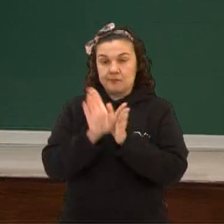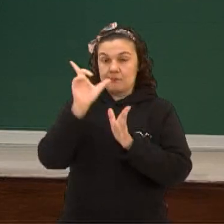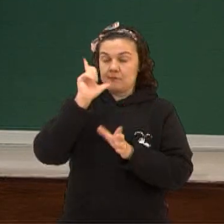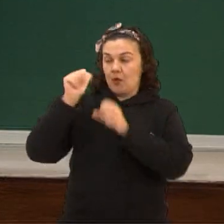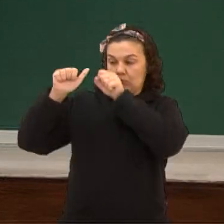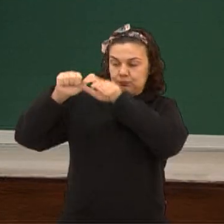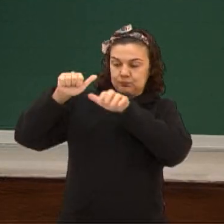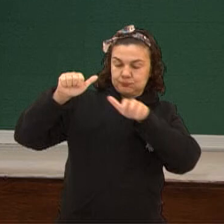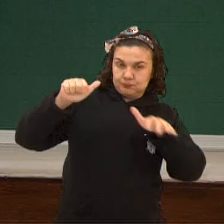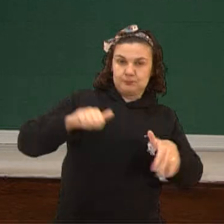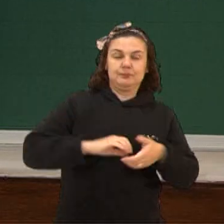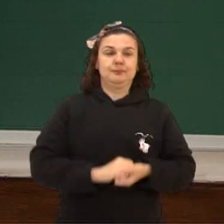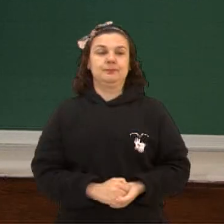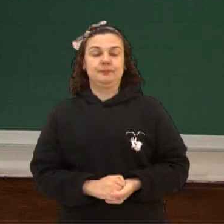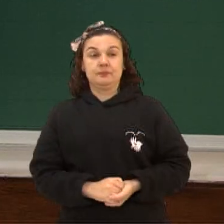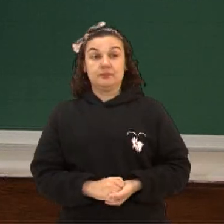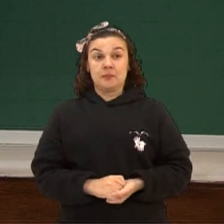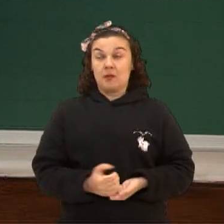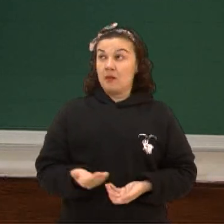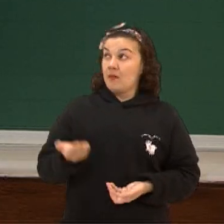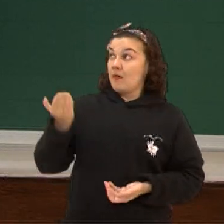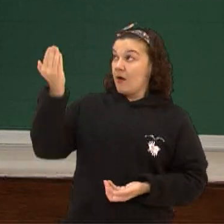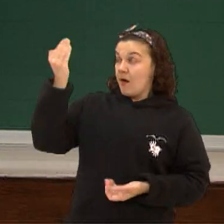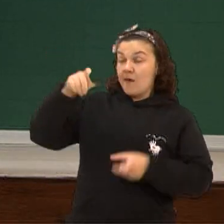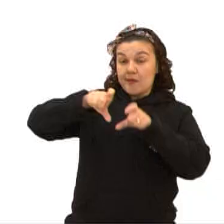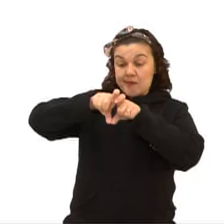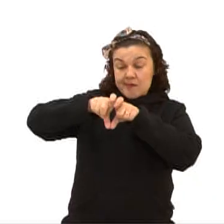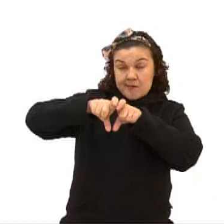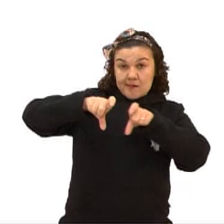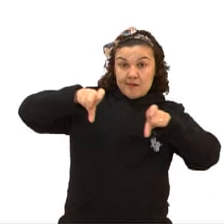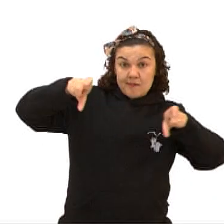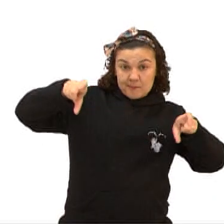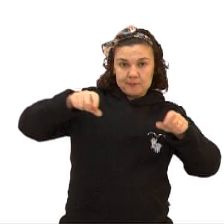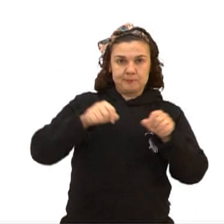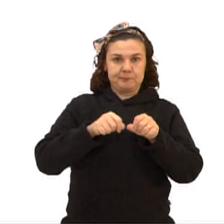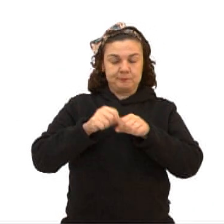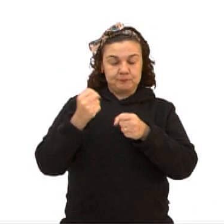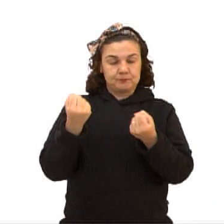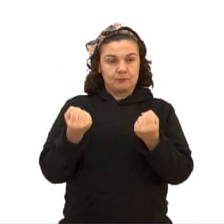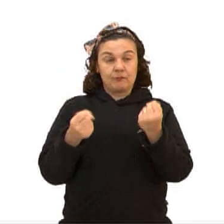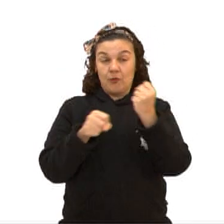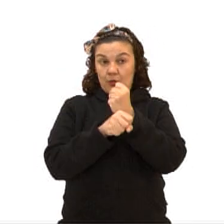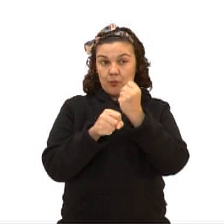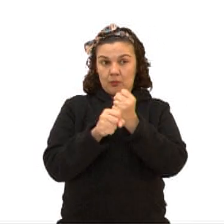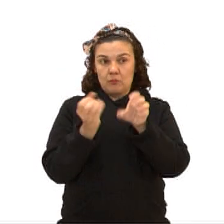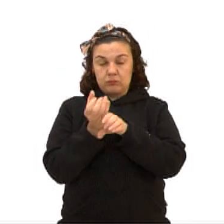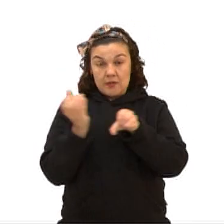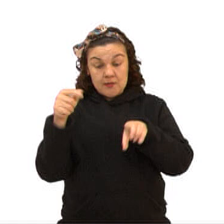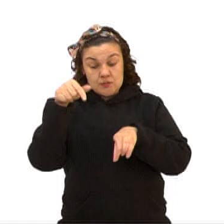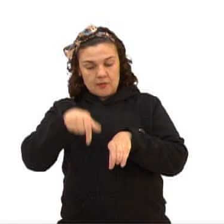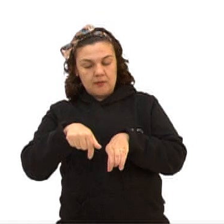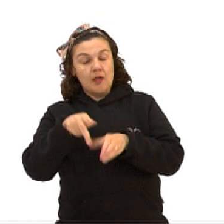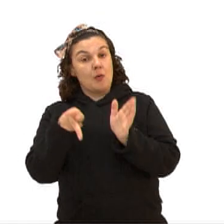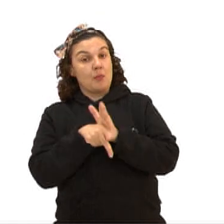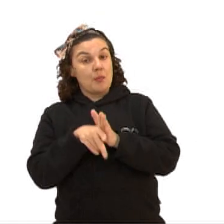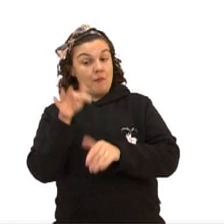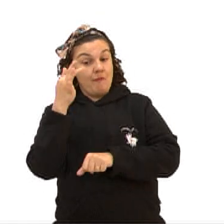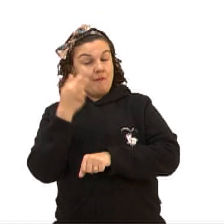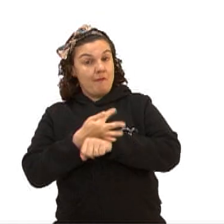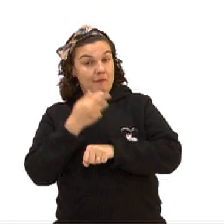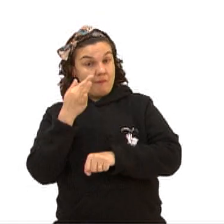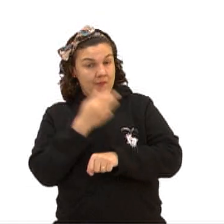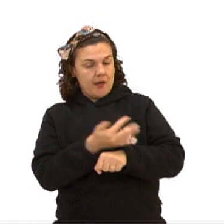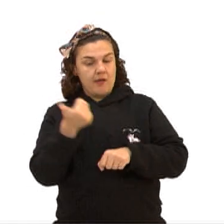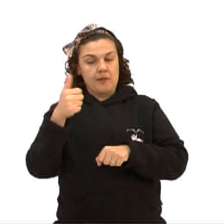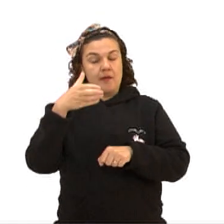chegasse até o reservatório. Aqui a linha adutora que foi construída. Repito, né, isso aqui era de ferro e aço belga. Isso tem um